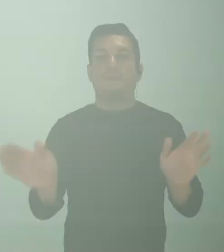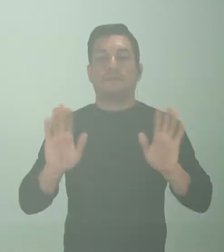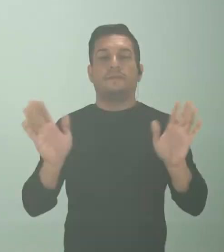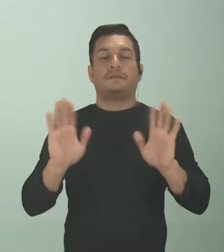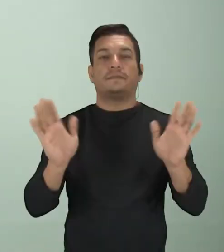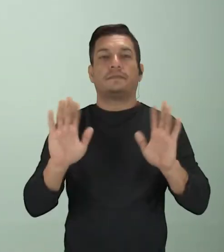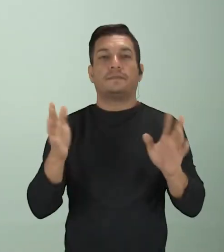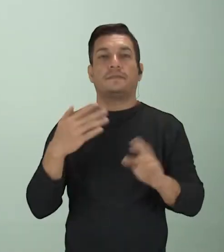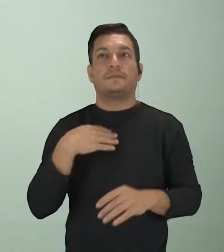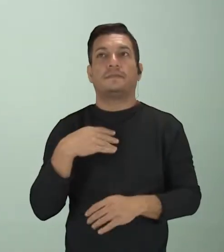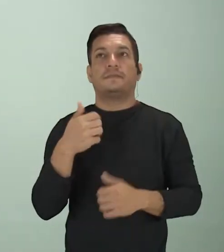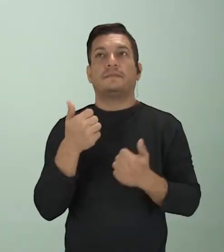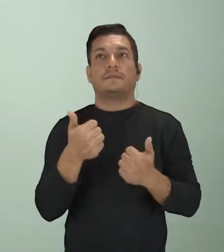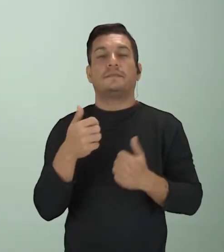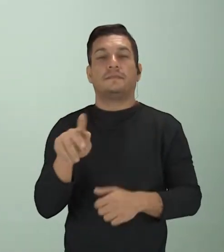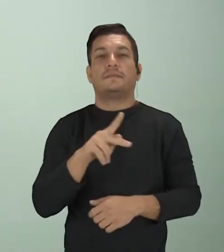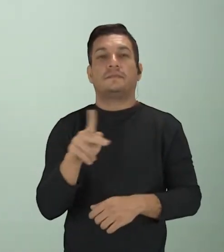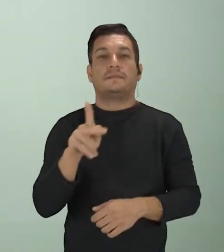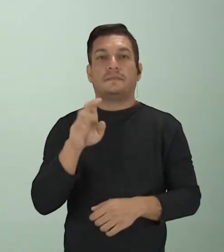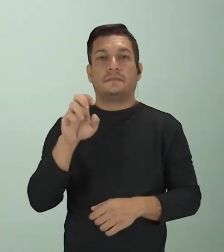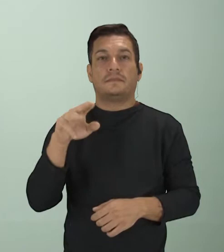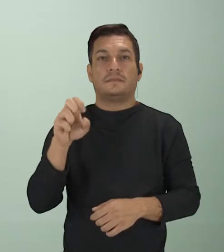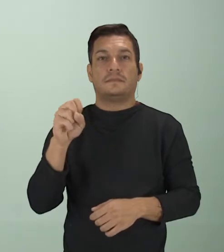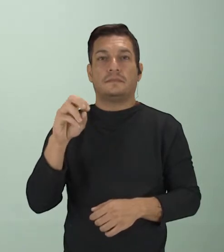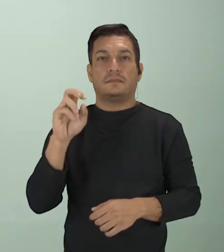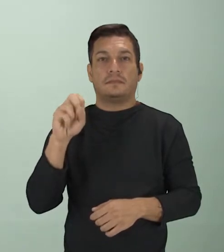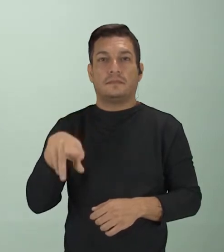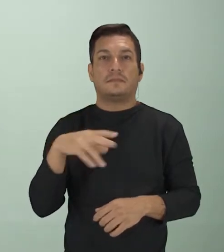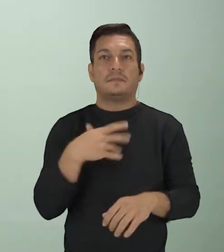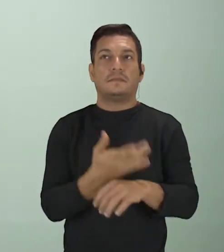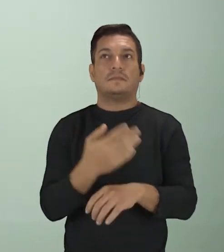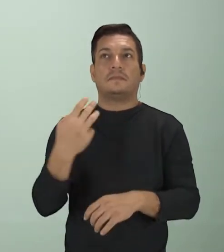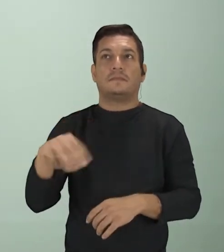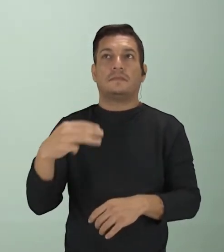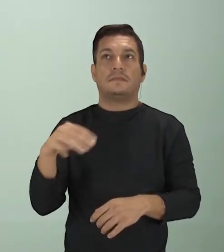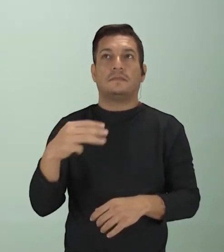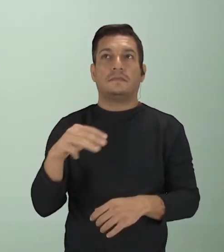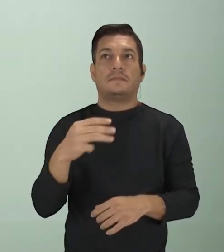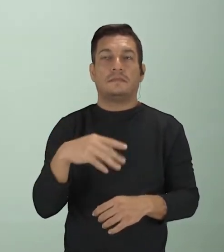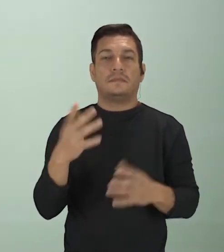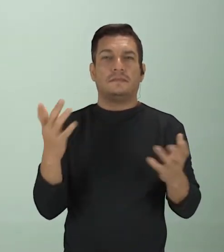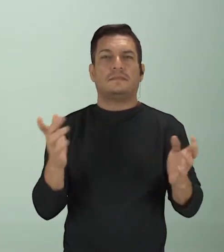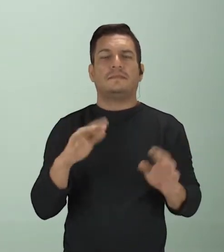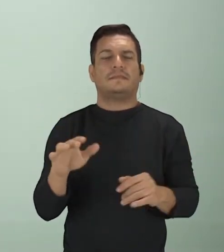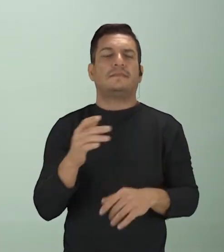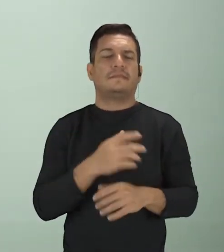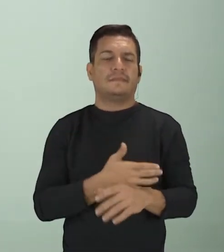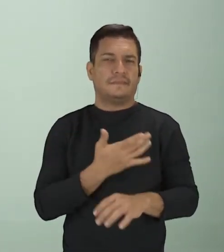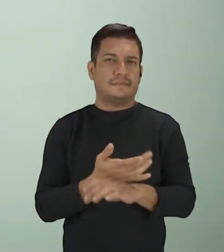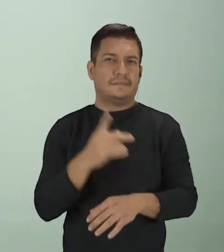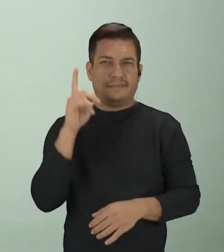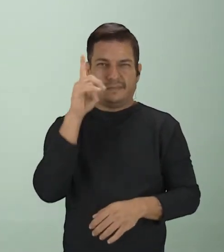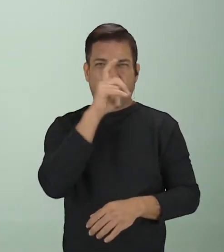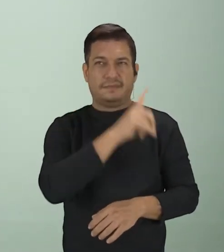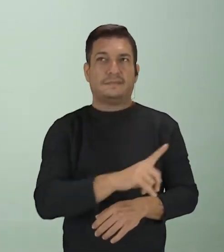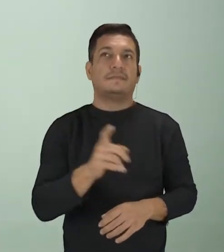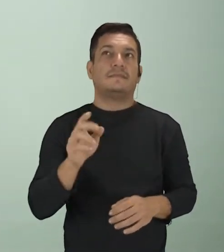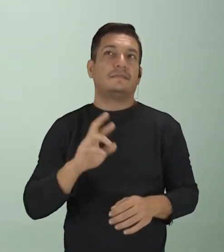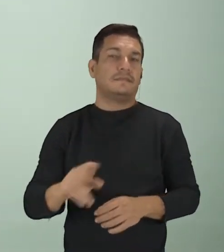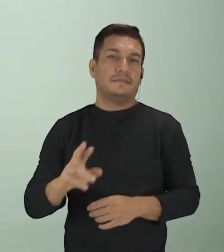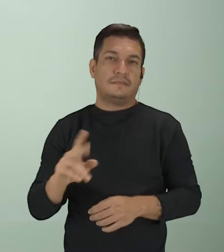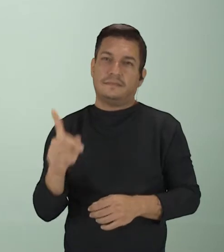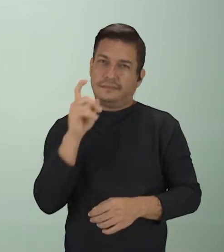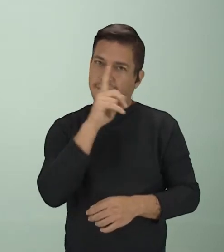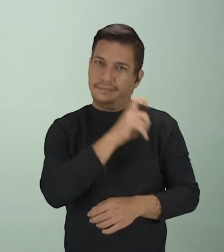Olá, olá, olá, oi, oi, oi, oi, sou o professor Emerson de matemática. Vixe, aquela matéria complicada. Não, ela não é